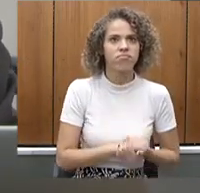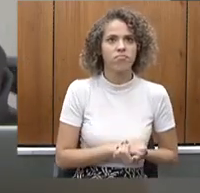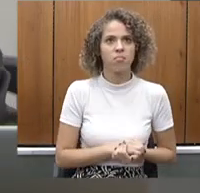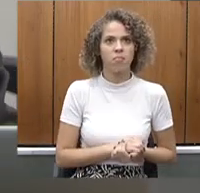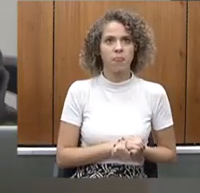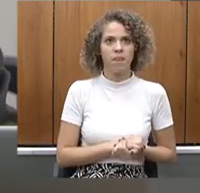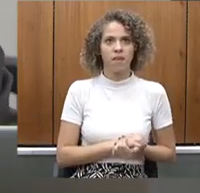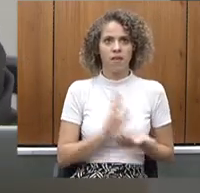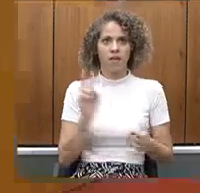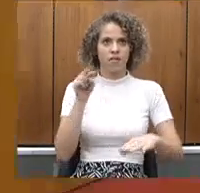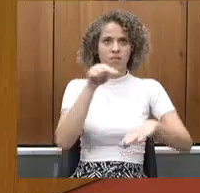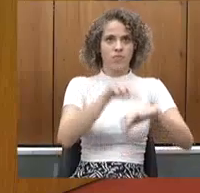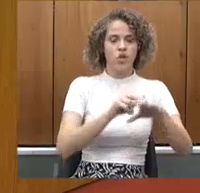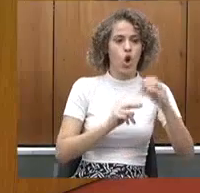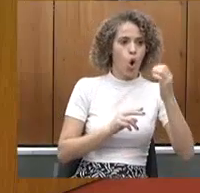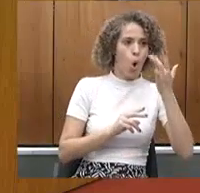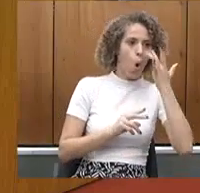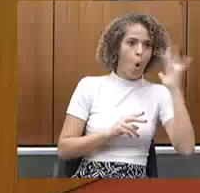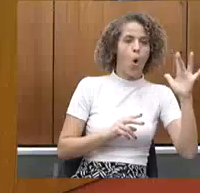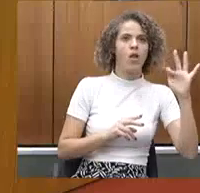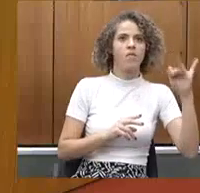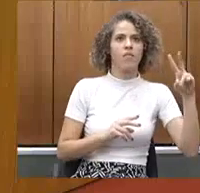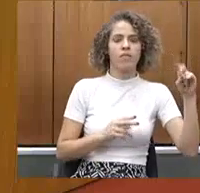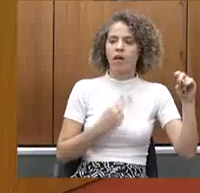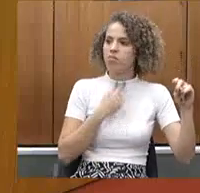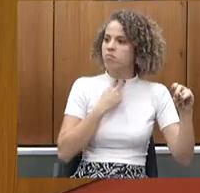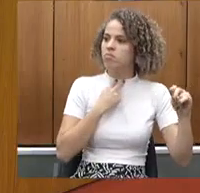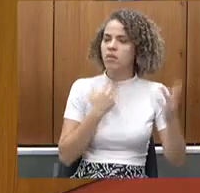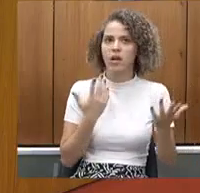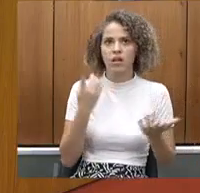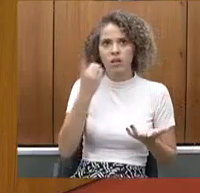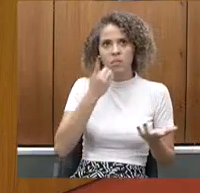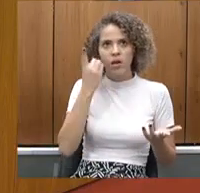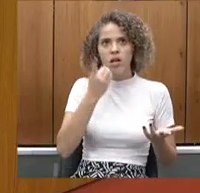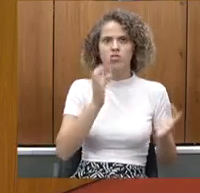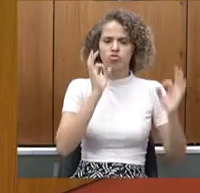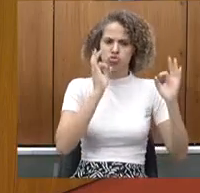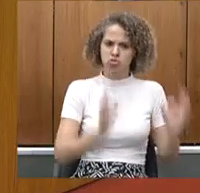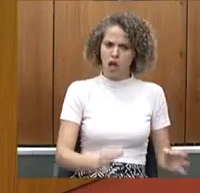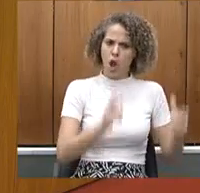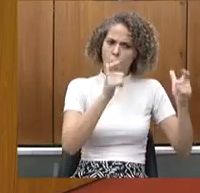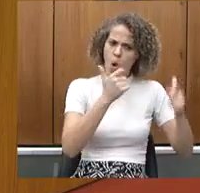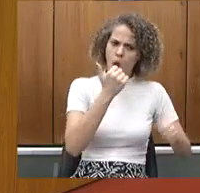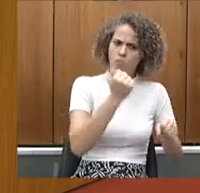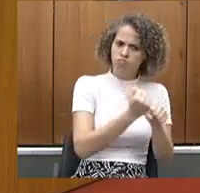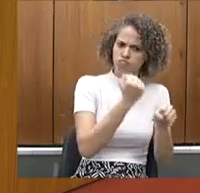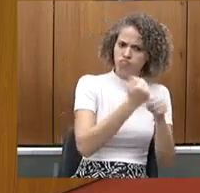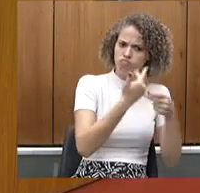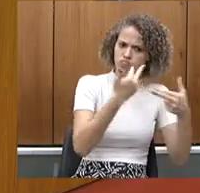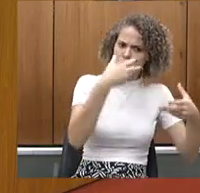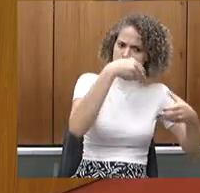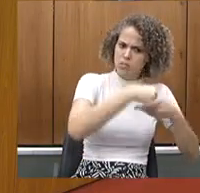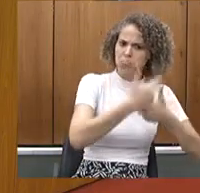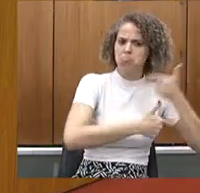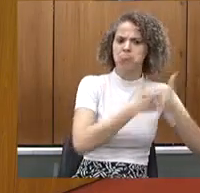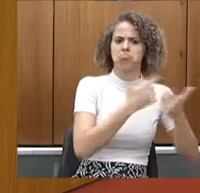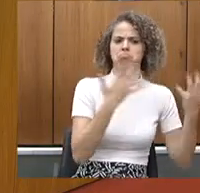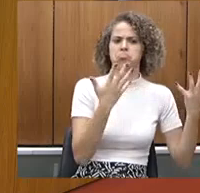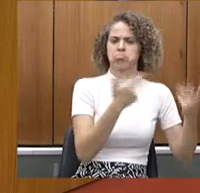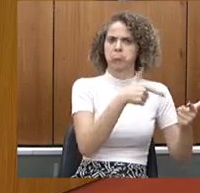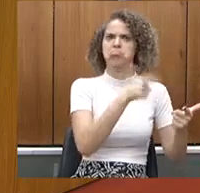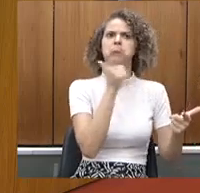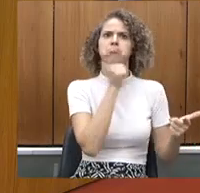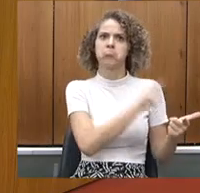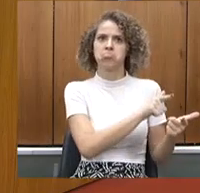quando o deputado vai em Ouro Fino por exemplo ele é pressionado Deputado nós Montamos um batalhão aqui em Extrema mas não tem efetivo